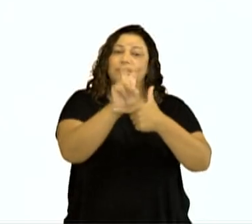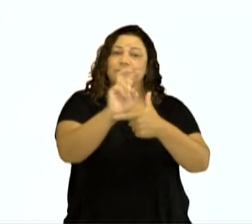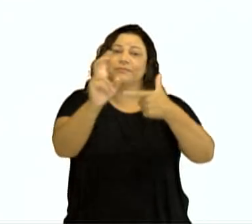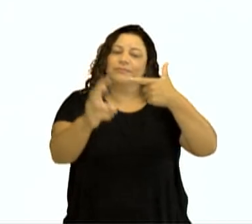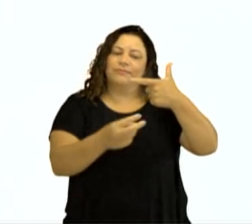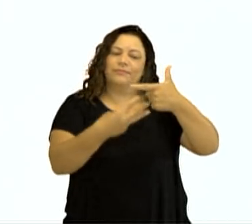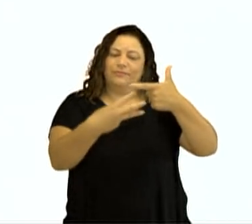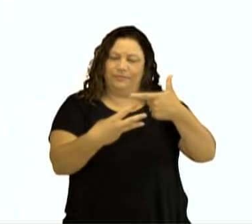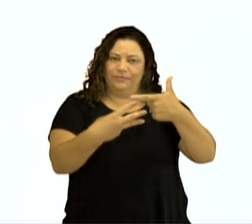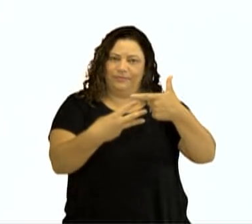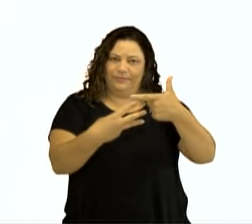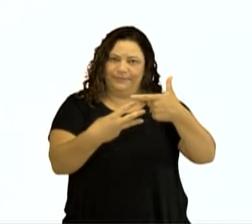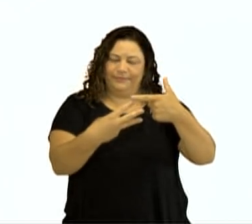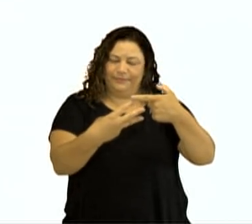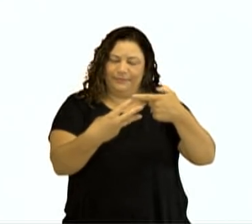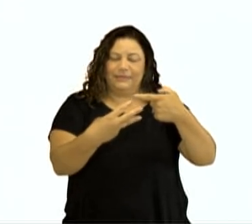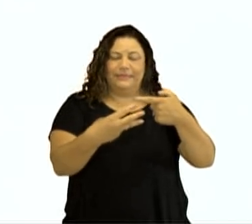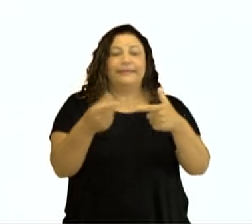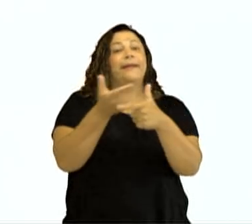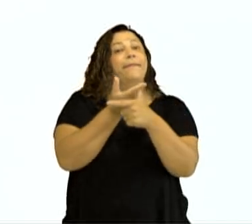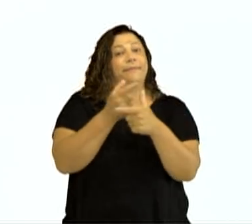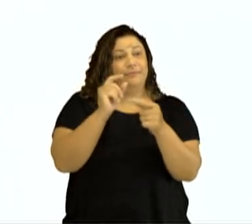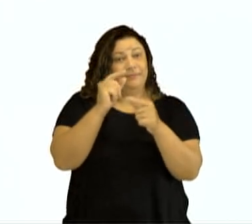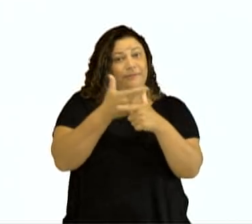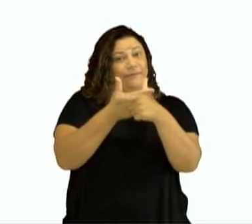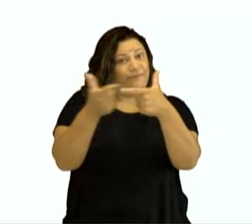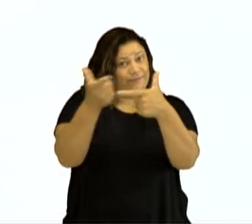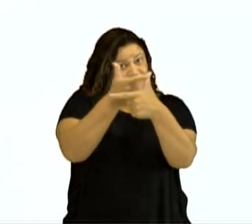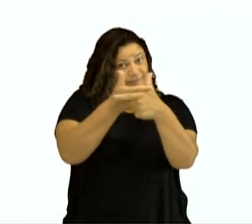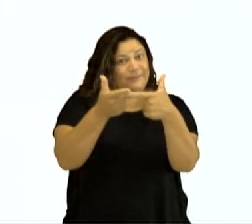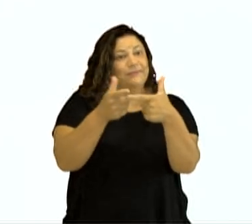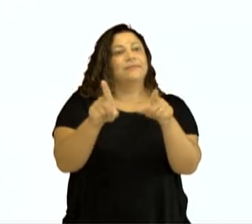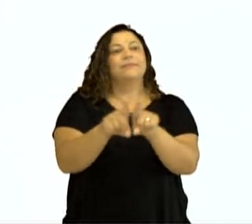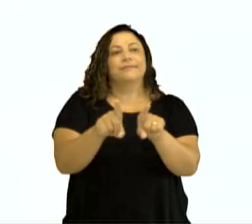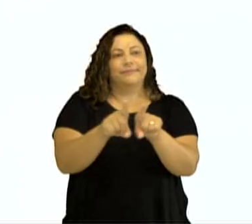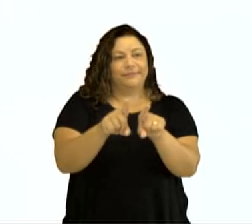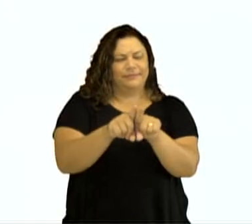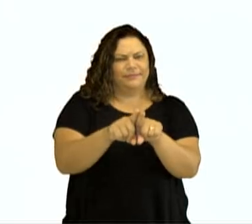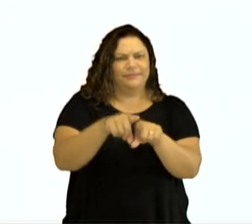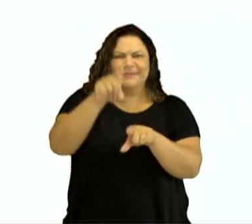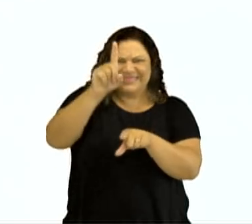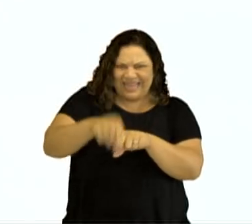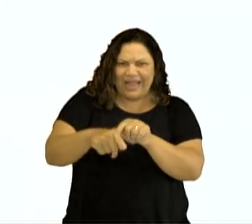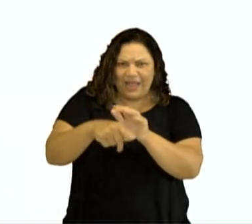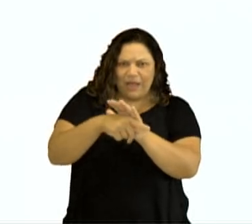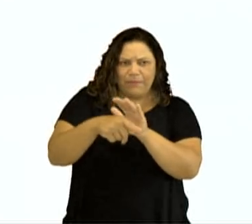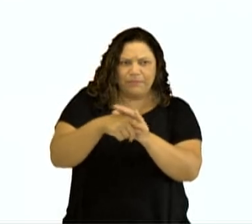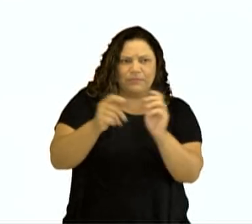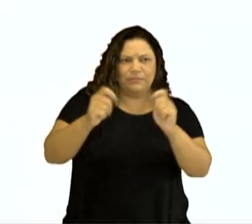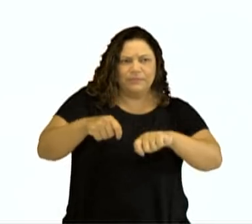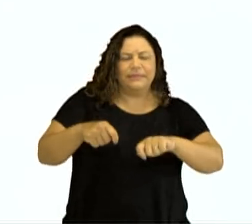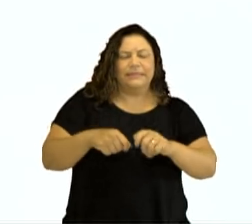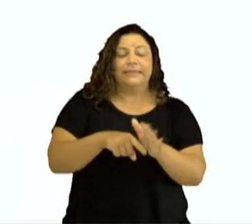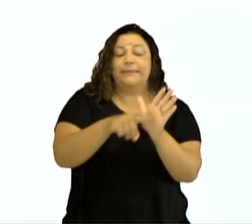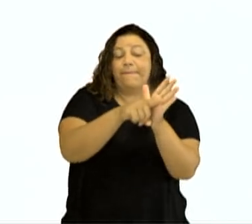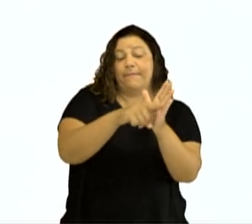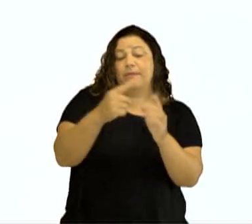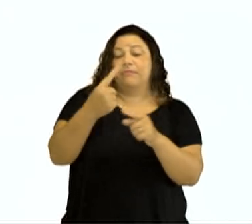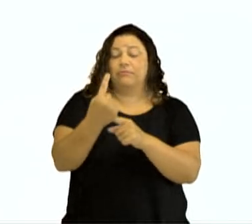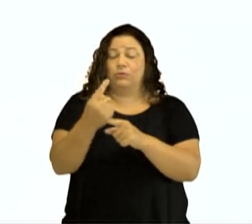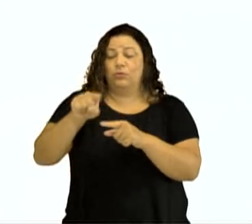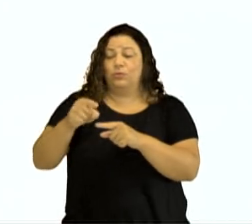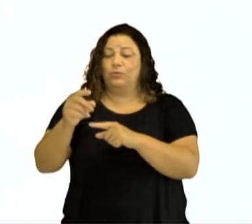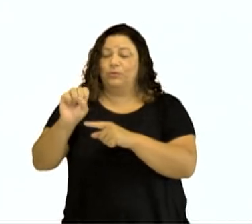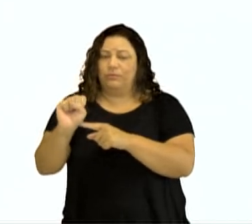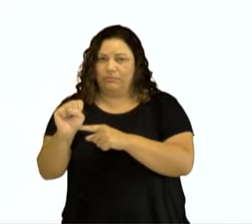3, 25 terços, faça aí a divisão também. Será que ele pertence ao intervalo do menos 1